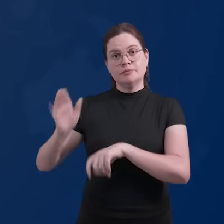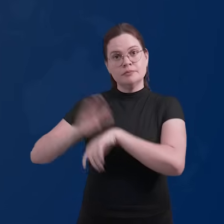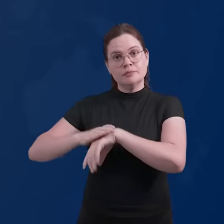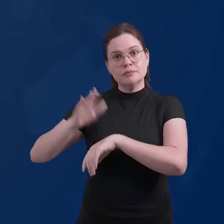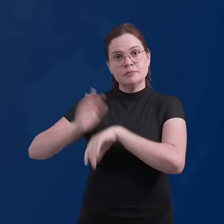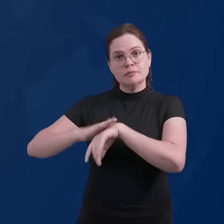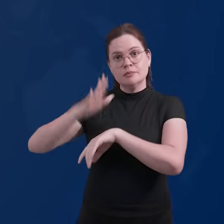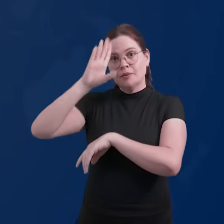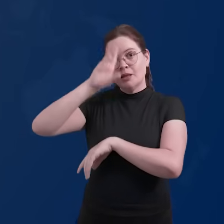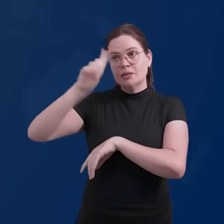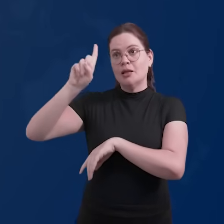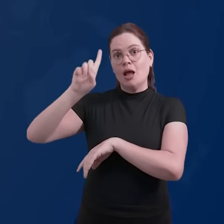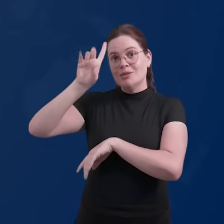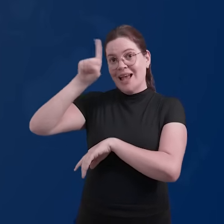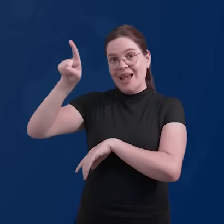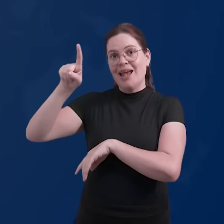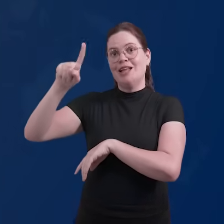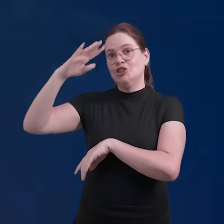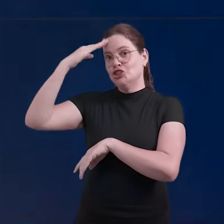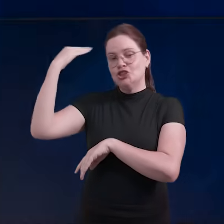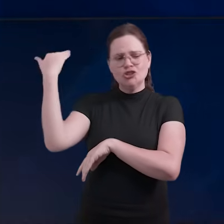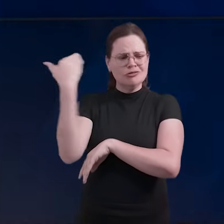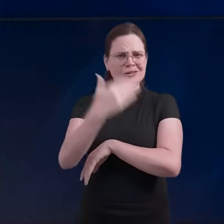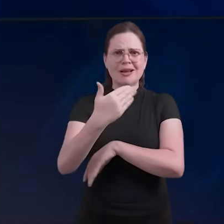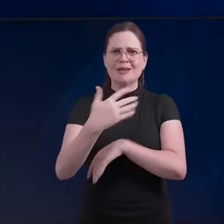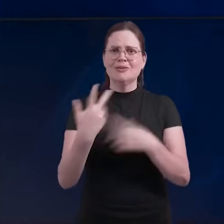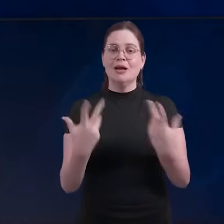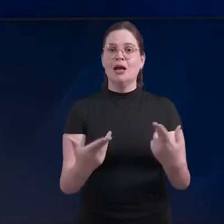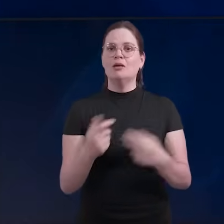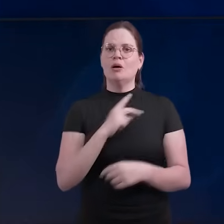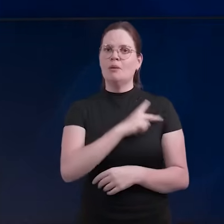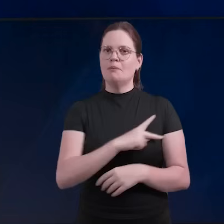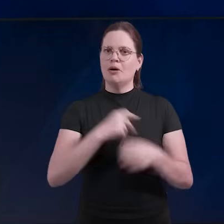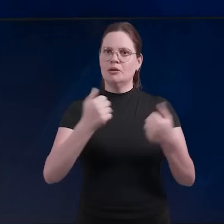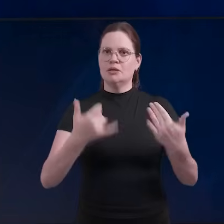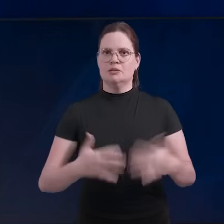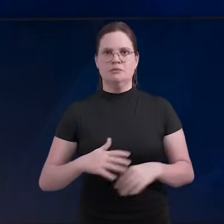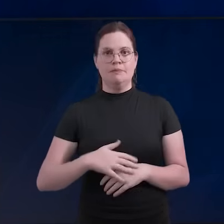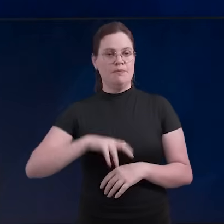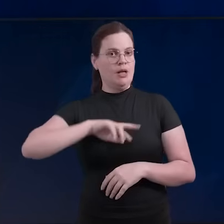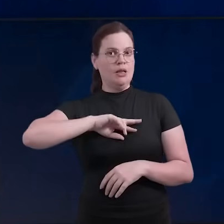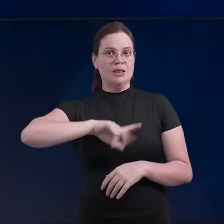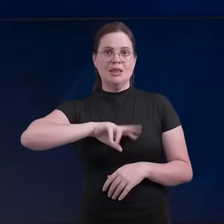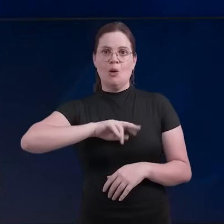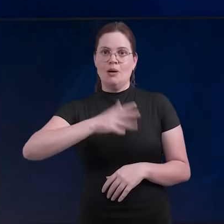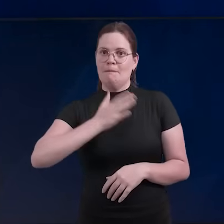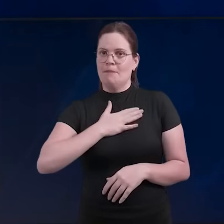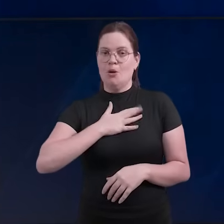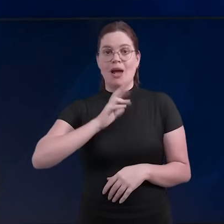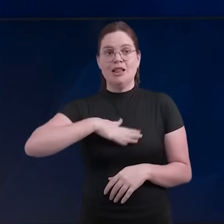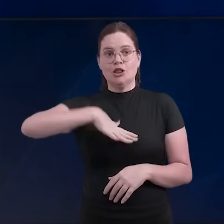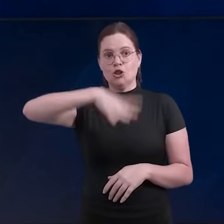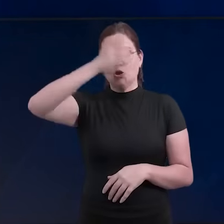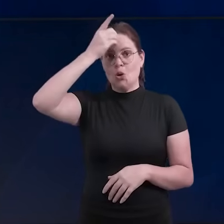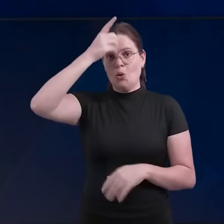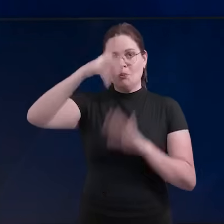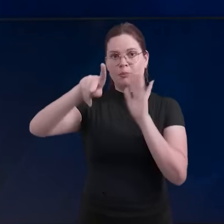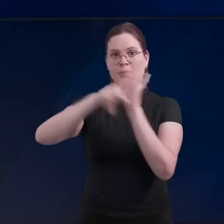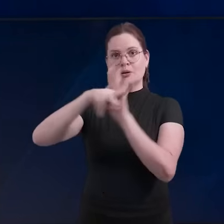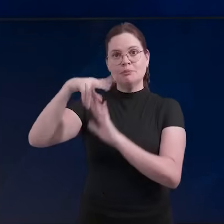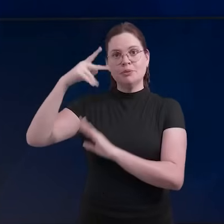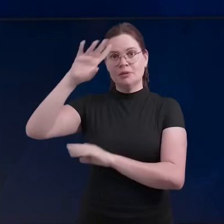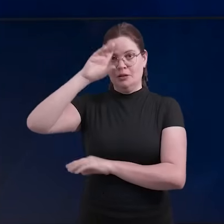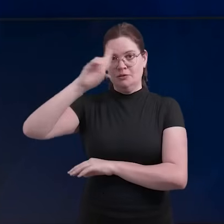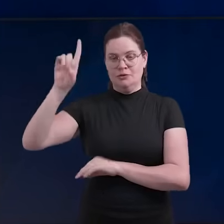da parte de Deus. O próprio apóstolo Paulo fala sobre isso, quando ele diz assim, não vem de vós, é dom de Deus. Então é um dom de Deus.